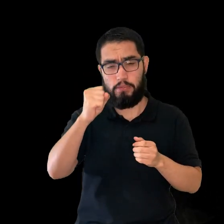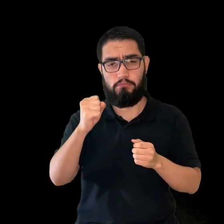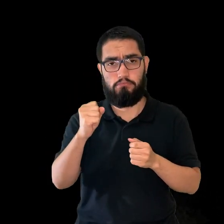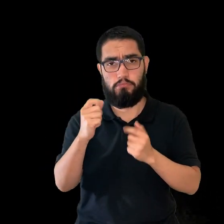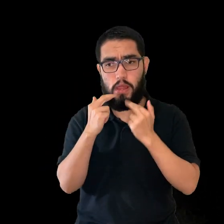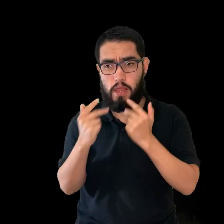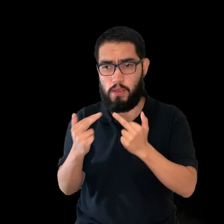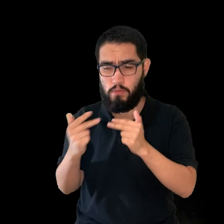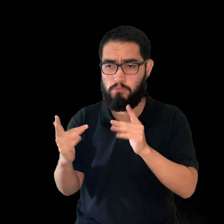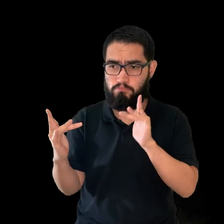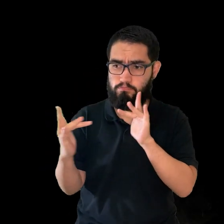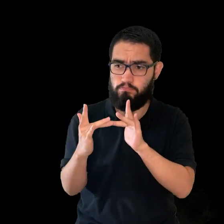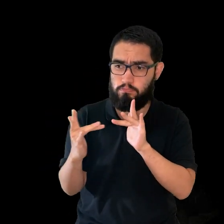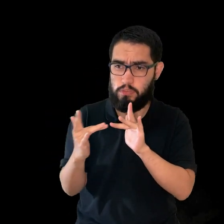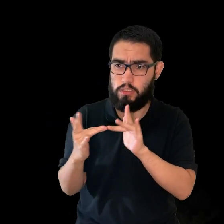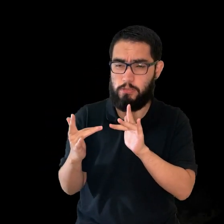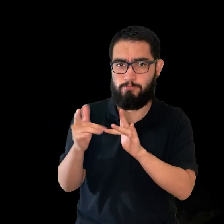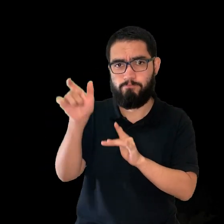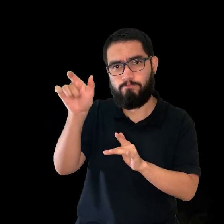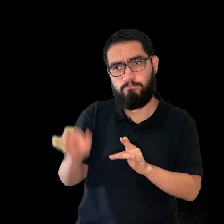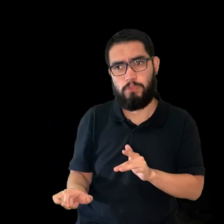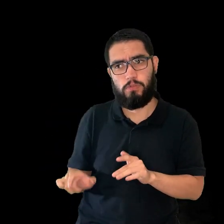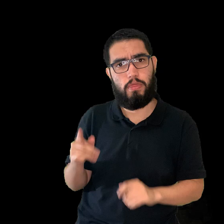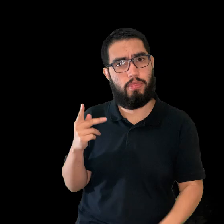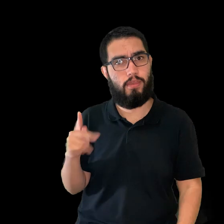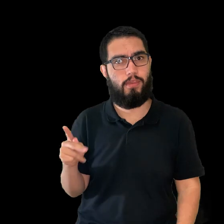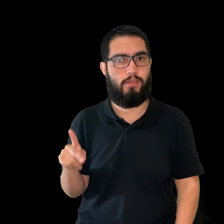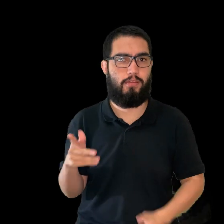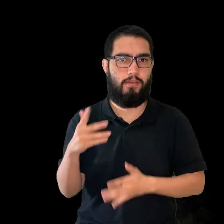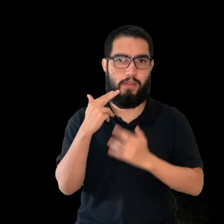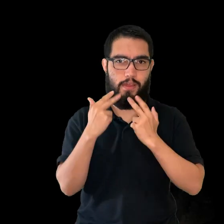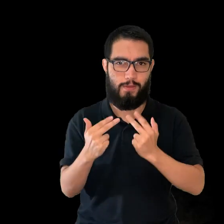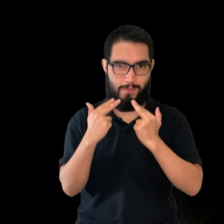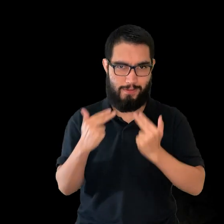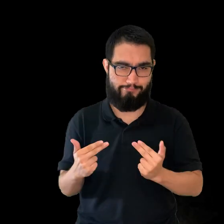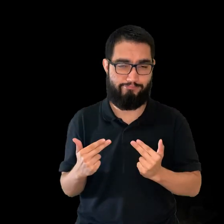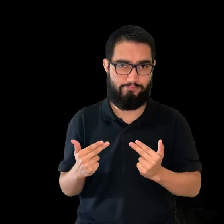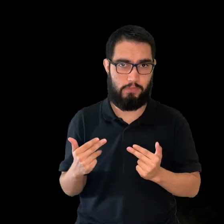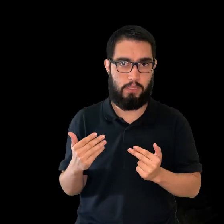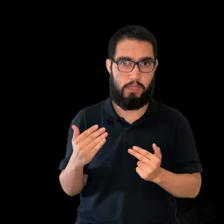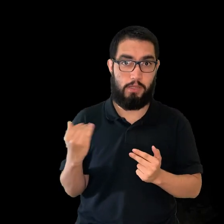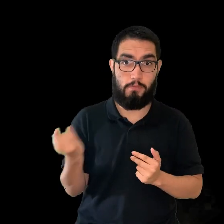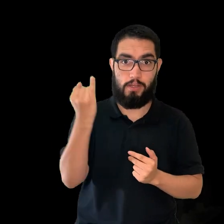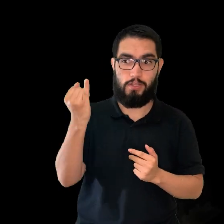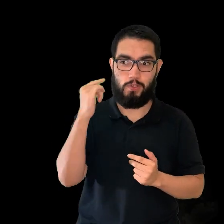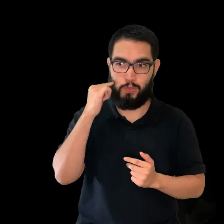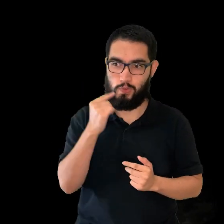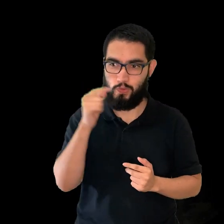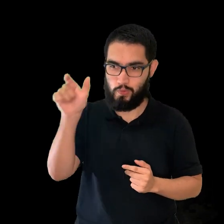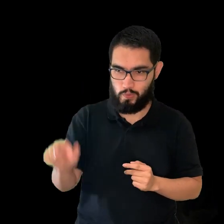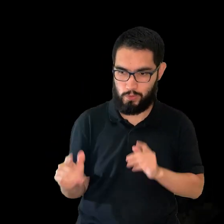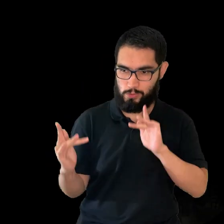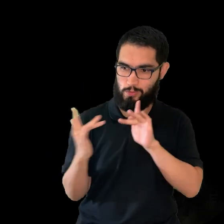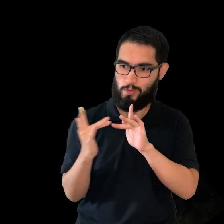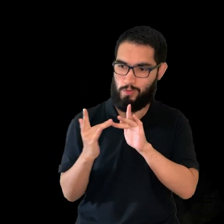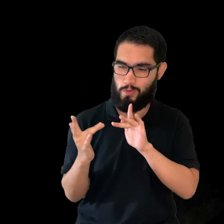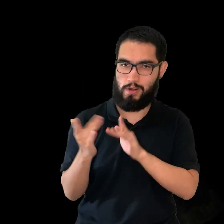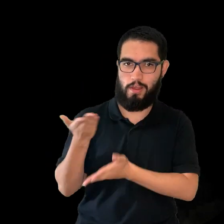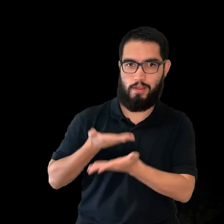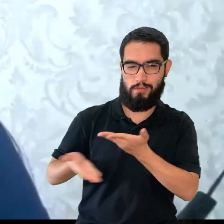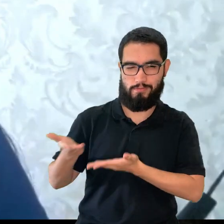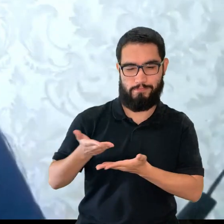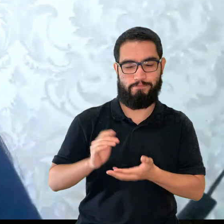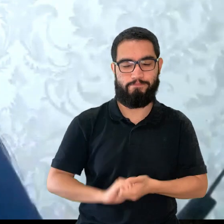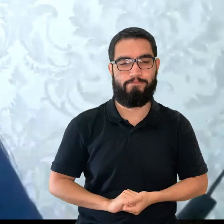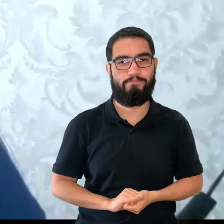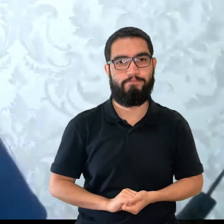língua para não utilizar com quem é nativo dessa língua? Então é fundamental que nós tenhamos esse contato com os surdos, tá bom,